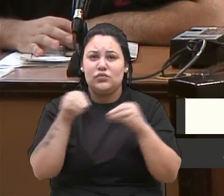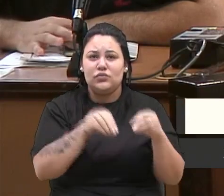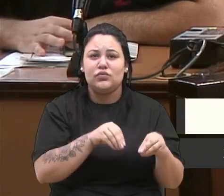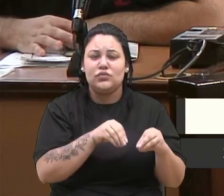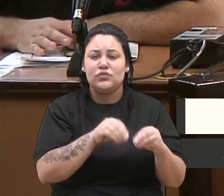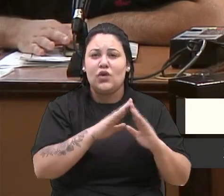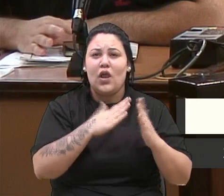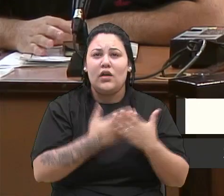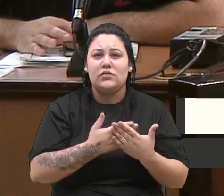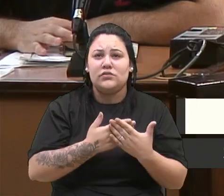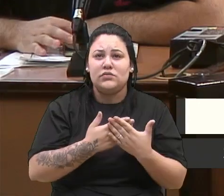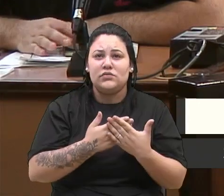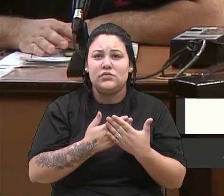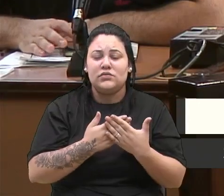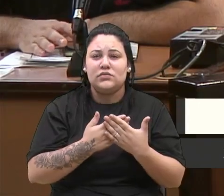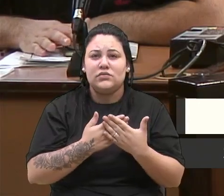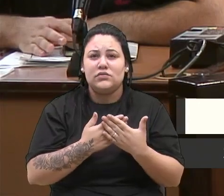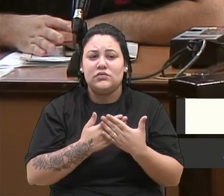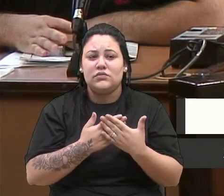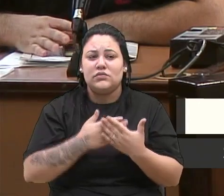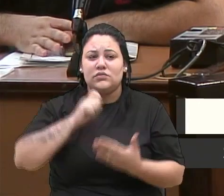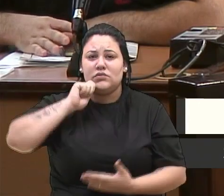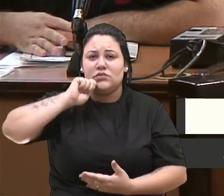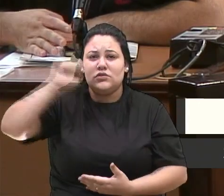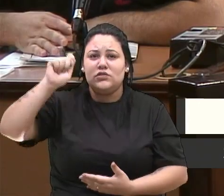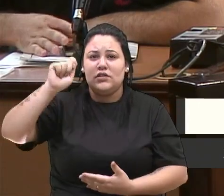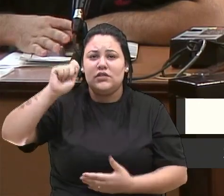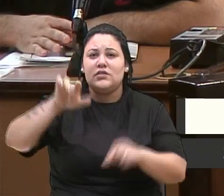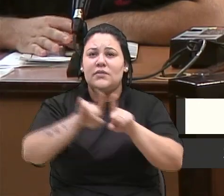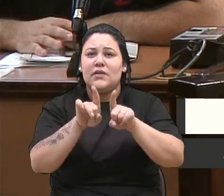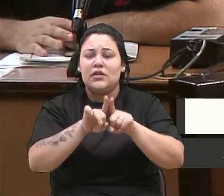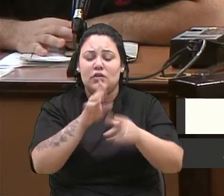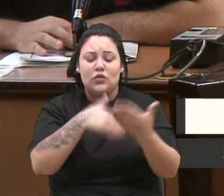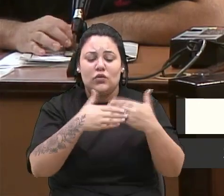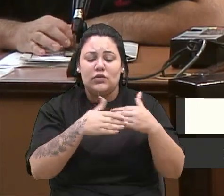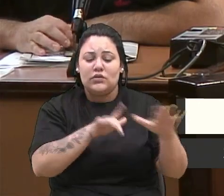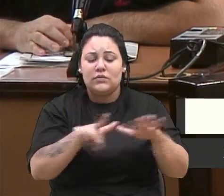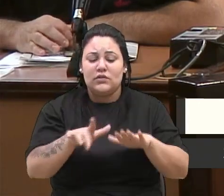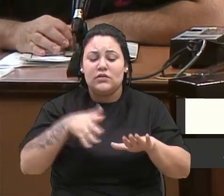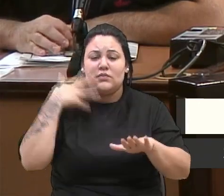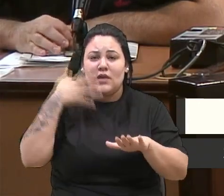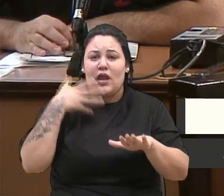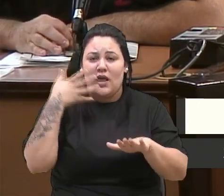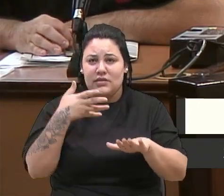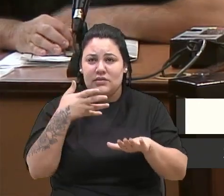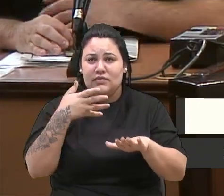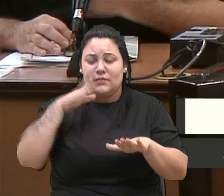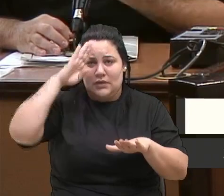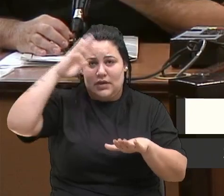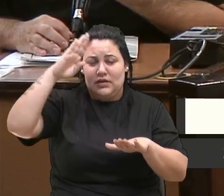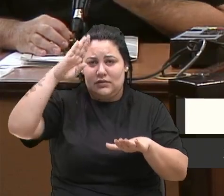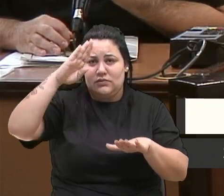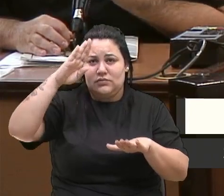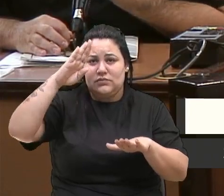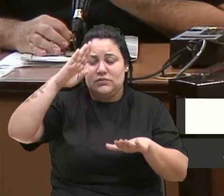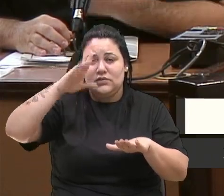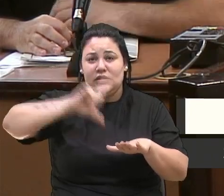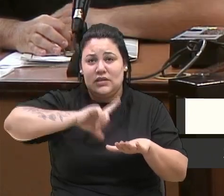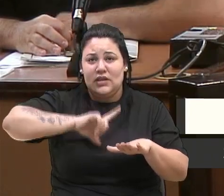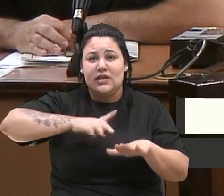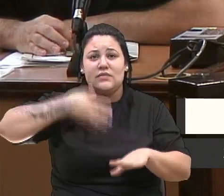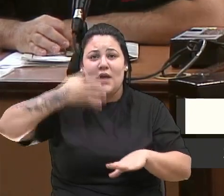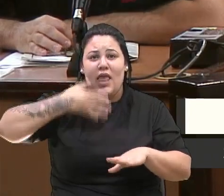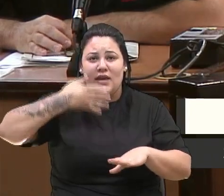Tiradentes. Toda semana, além das palestras, o Colégio Tiradentes da Brigada Militar, toda semana, além das palestras de